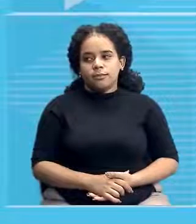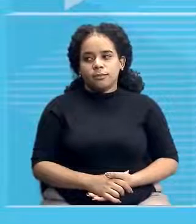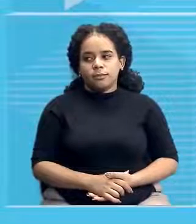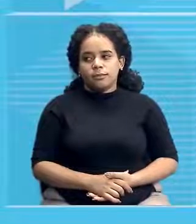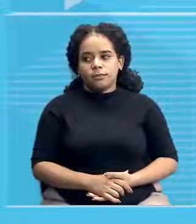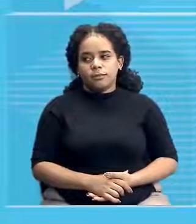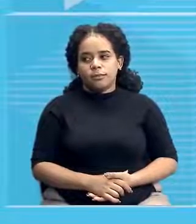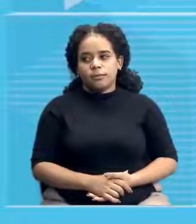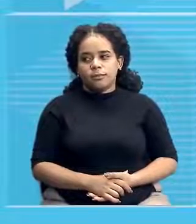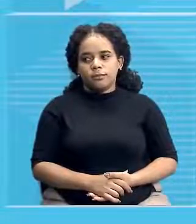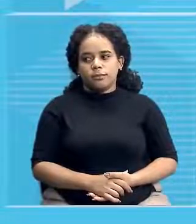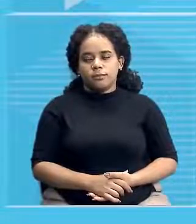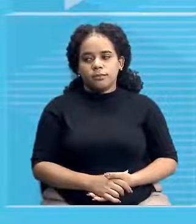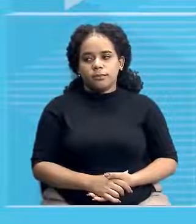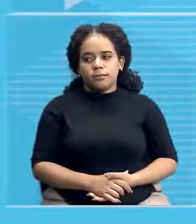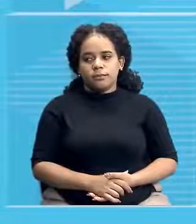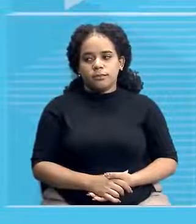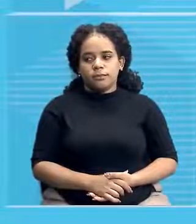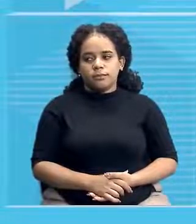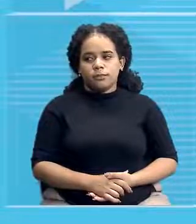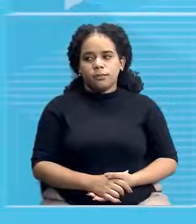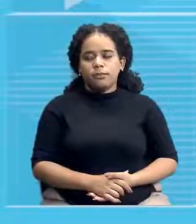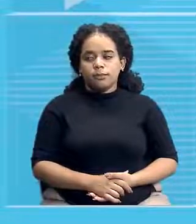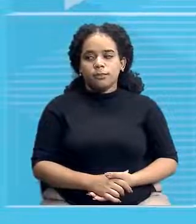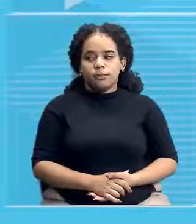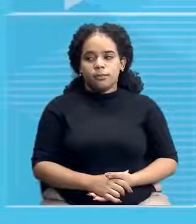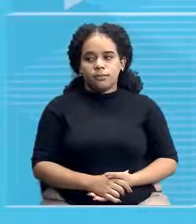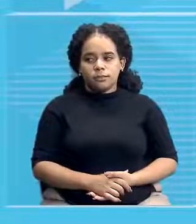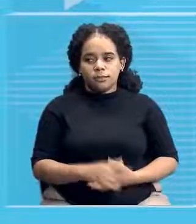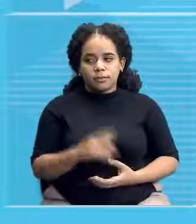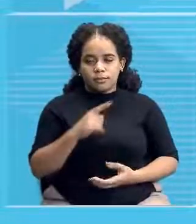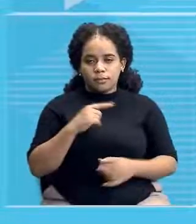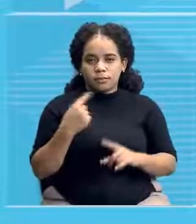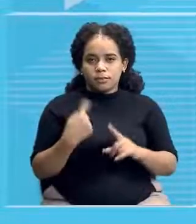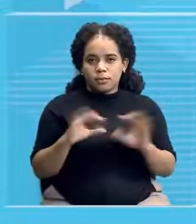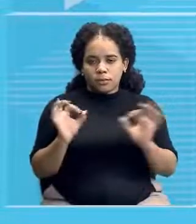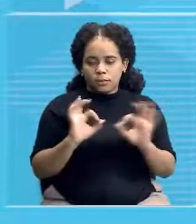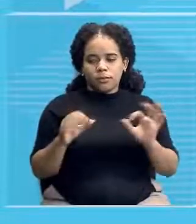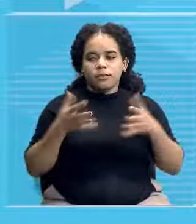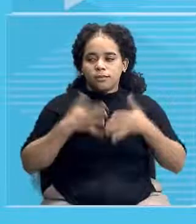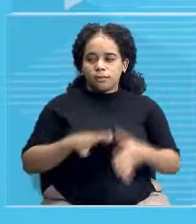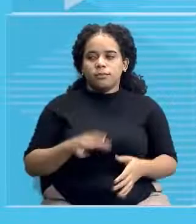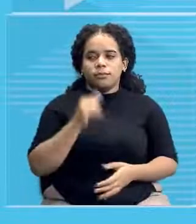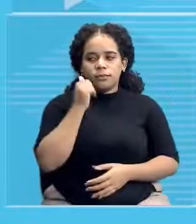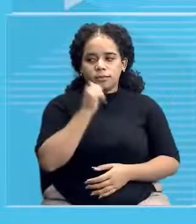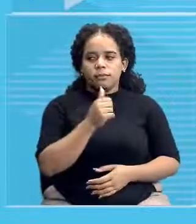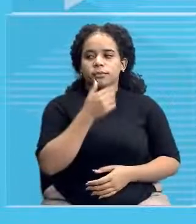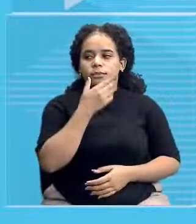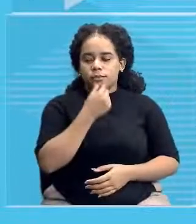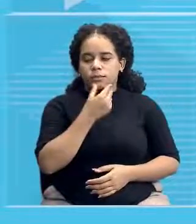ou menina. Ninguém. Ninguém nasce menino ou menina.